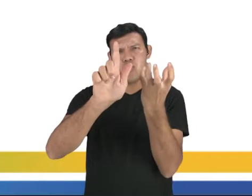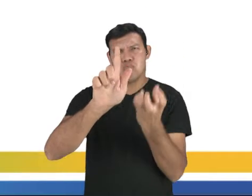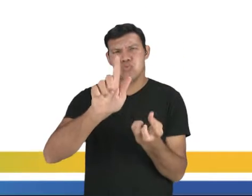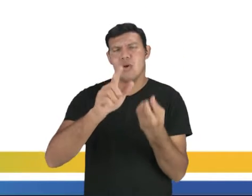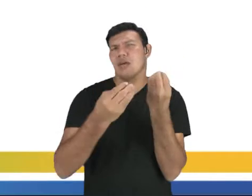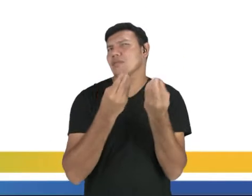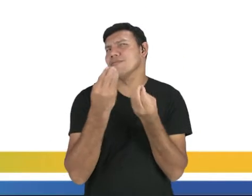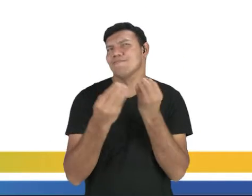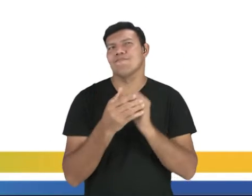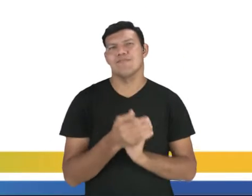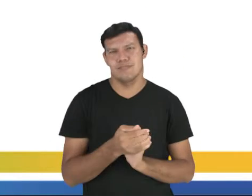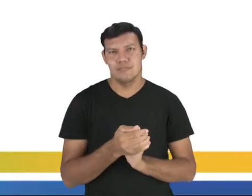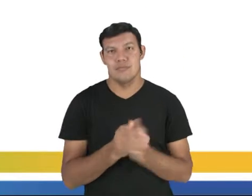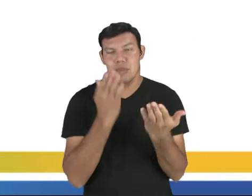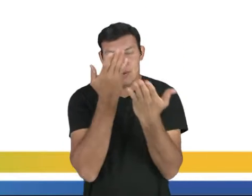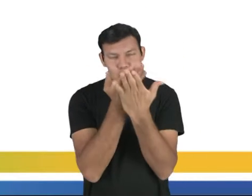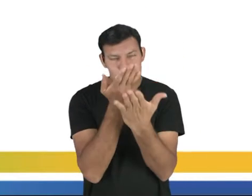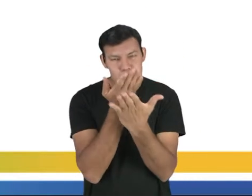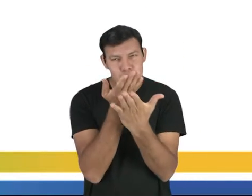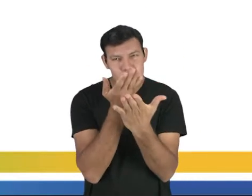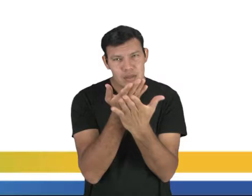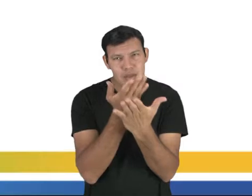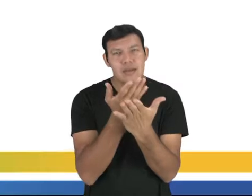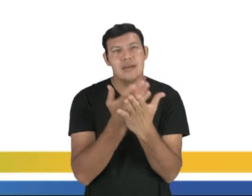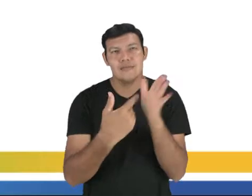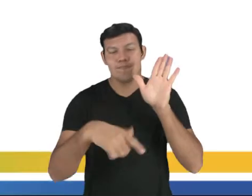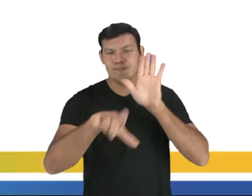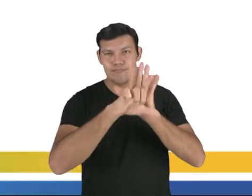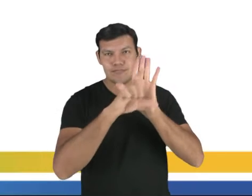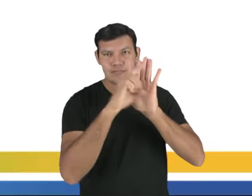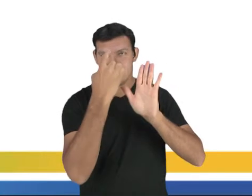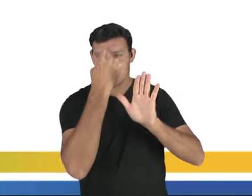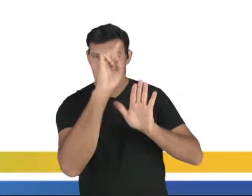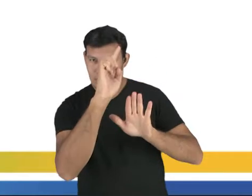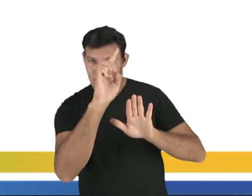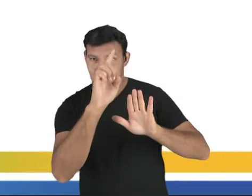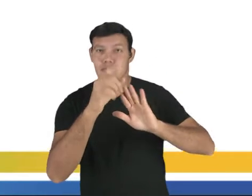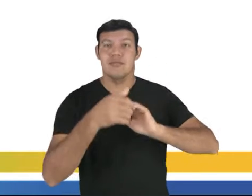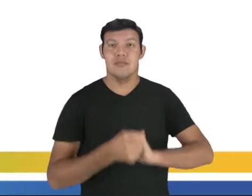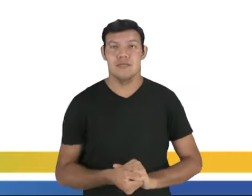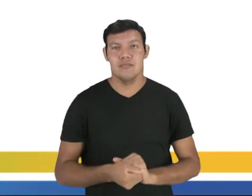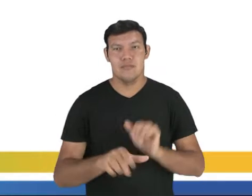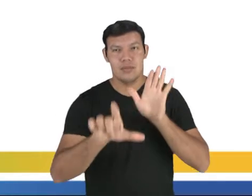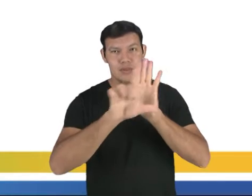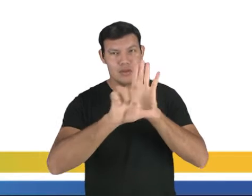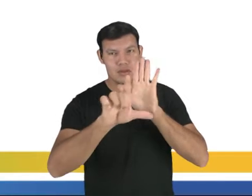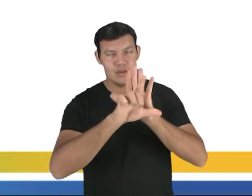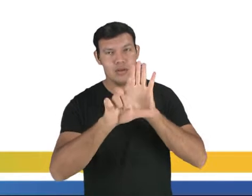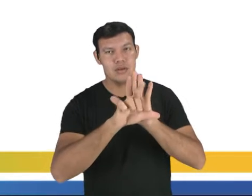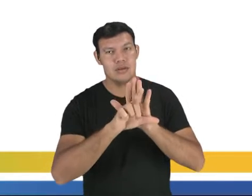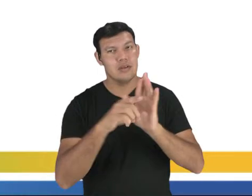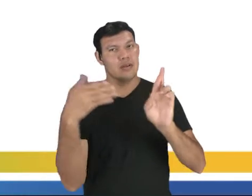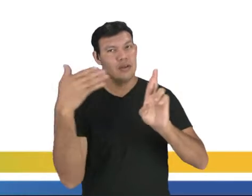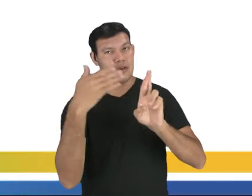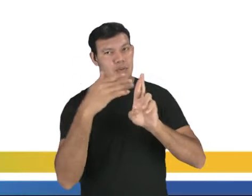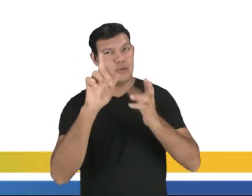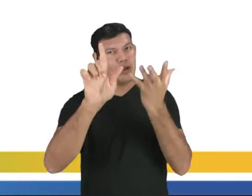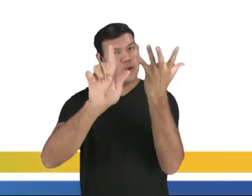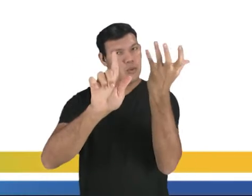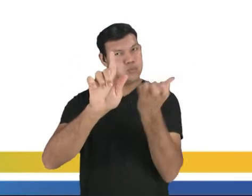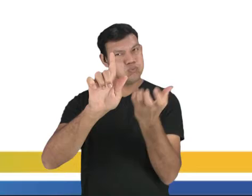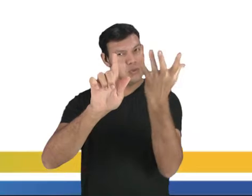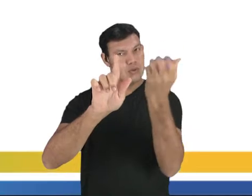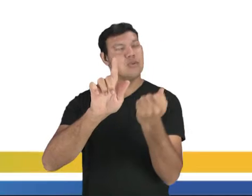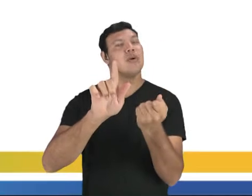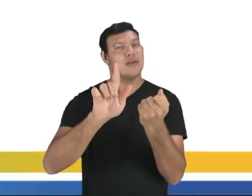aí depois ele fez as leis que regem, né, a gravidade, ele chamou isso, né,